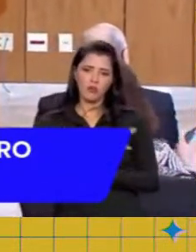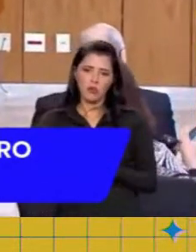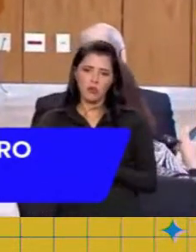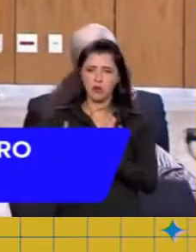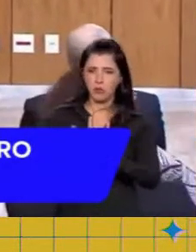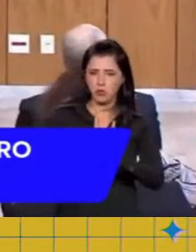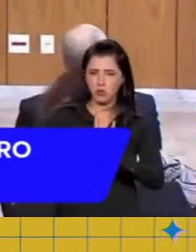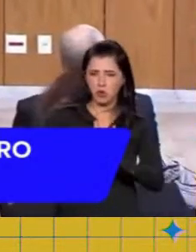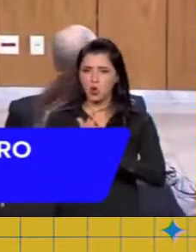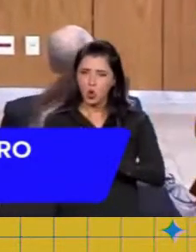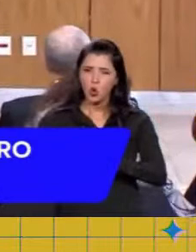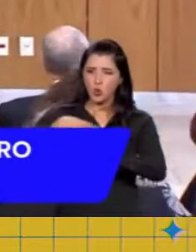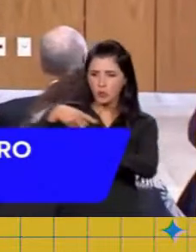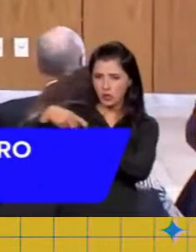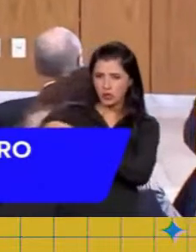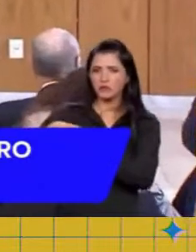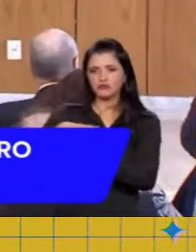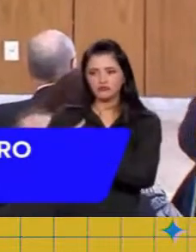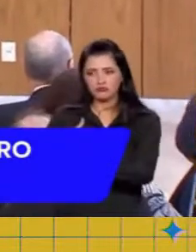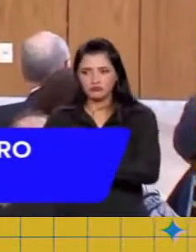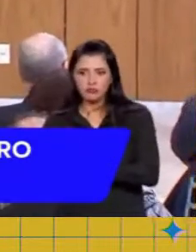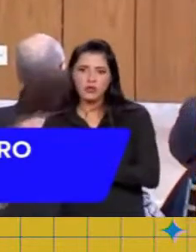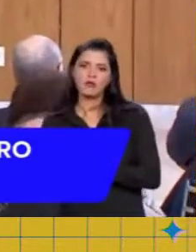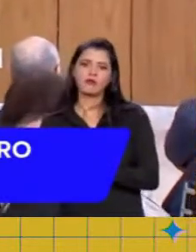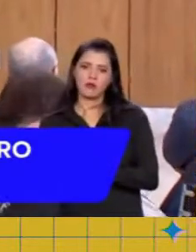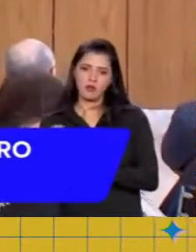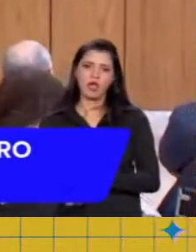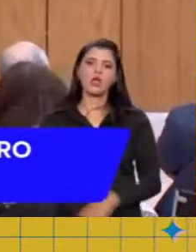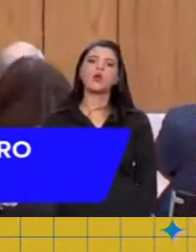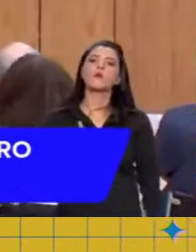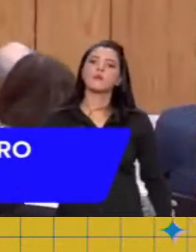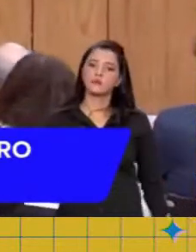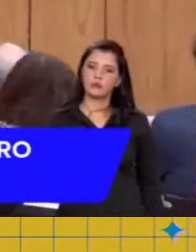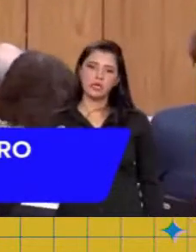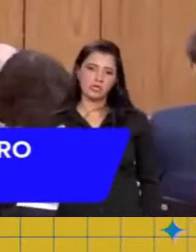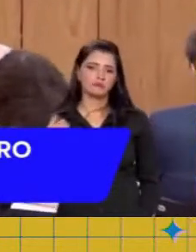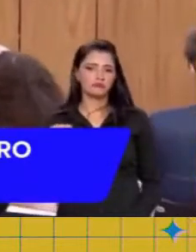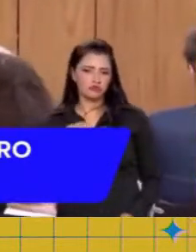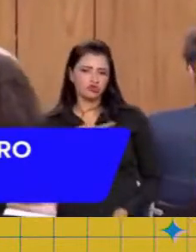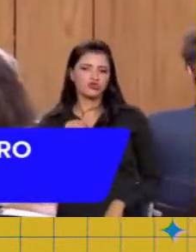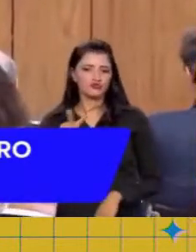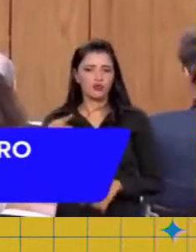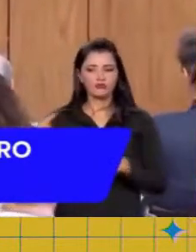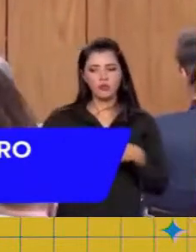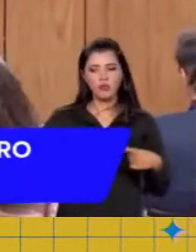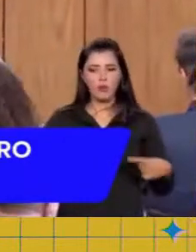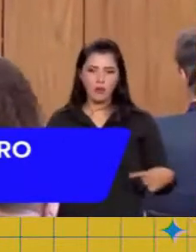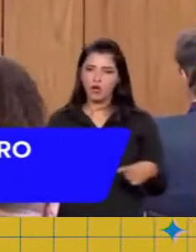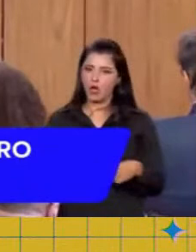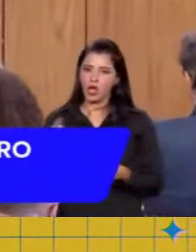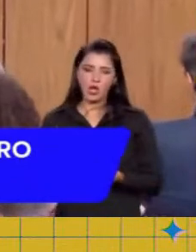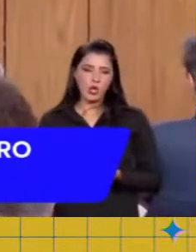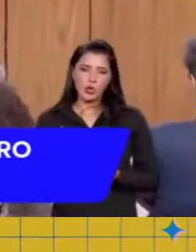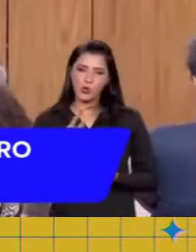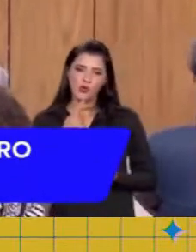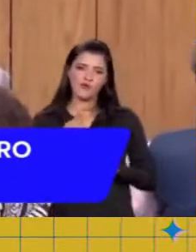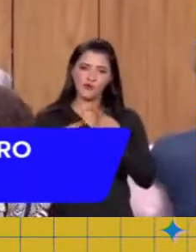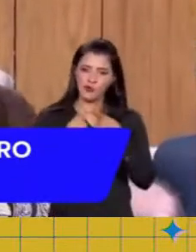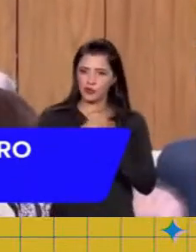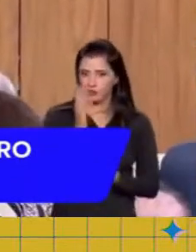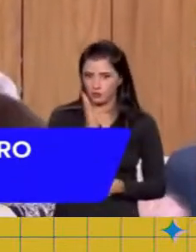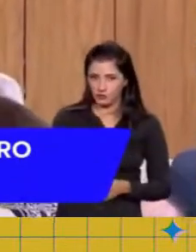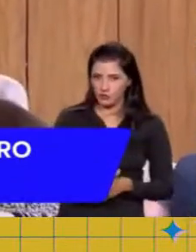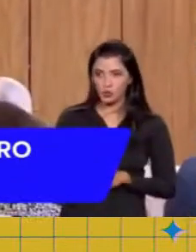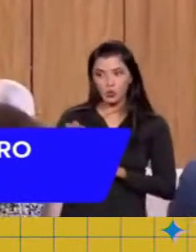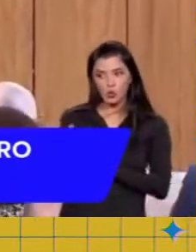de outros países que querem entrar nós vamos discutir porque não depende da vontade do Brasil depende